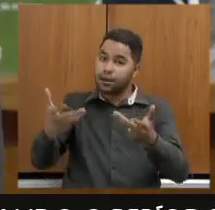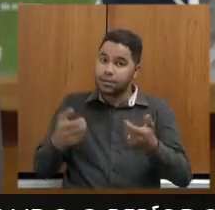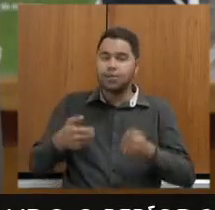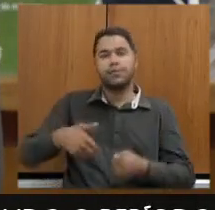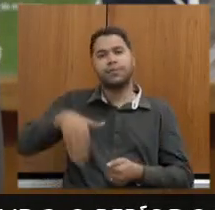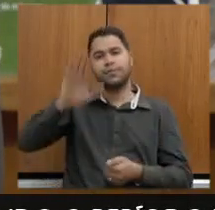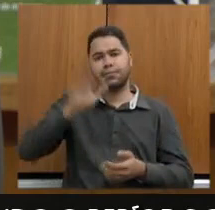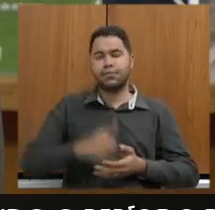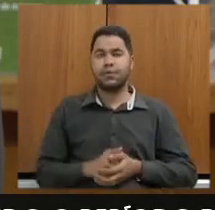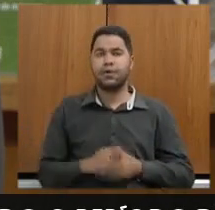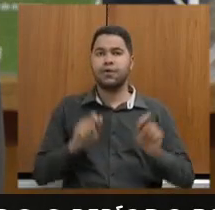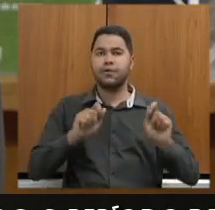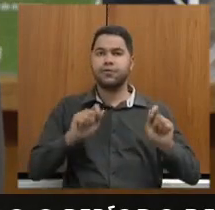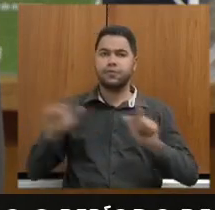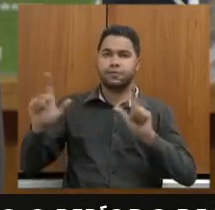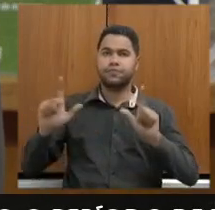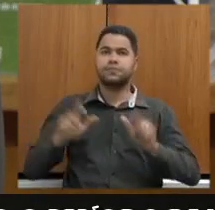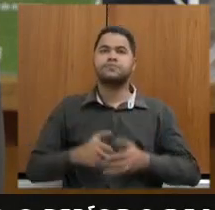mais próximo